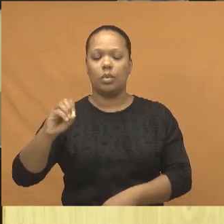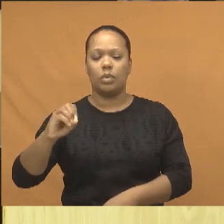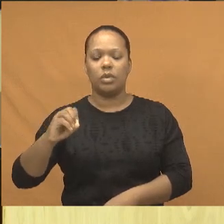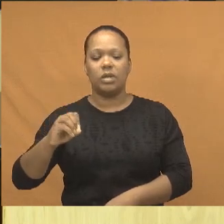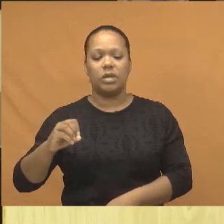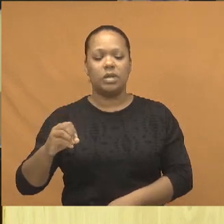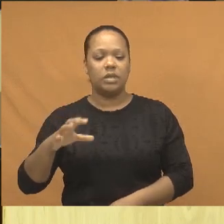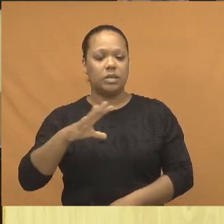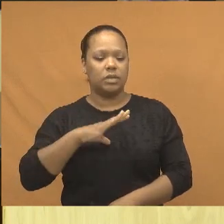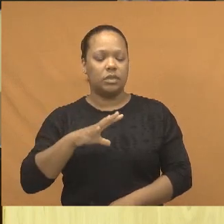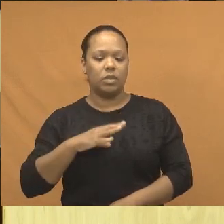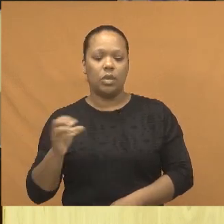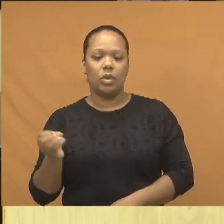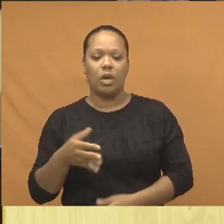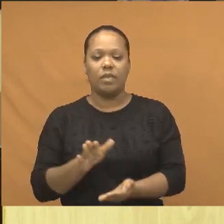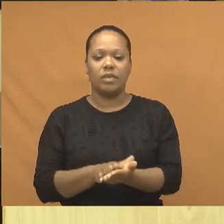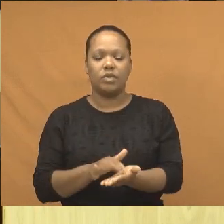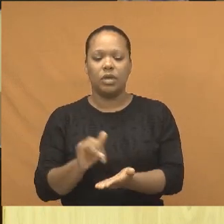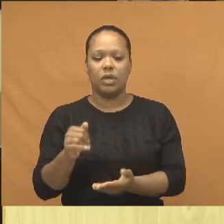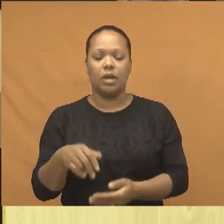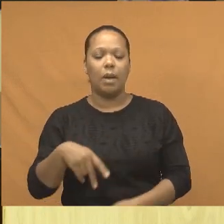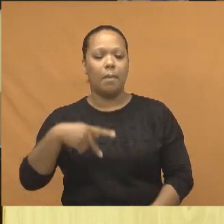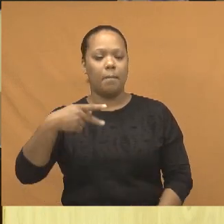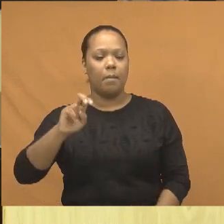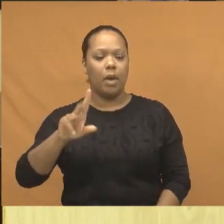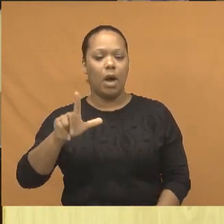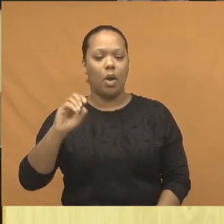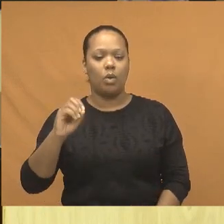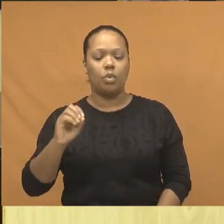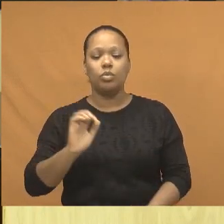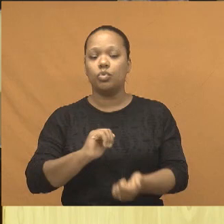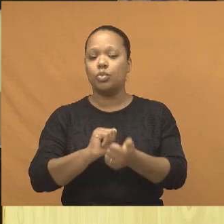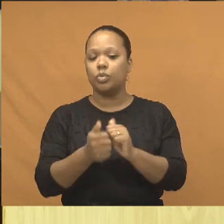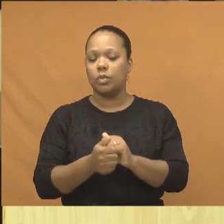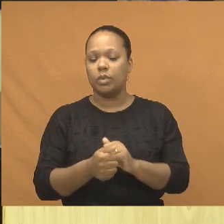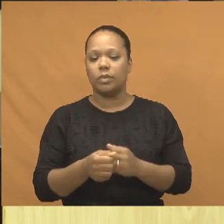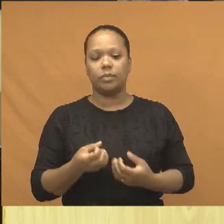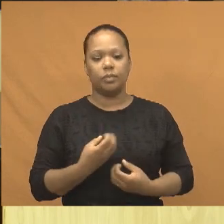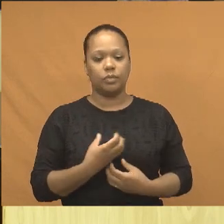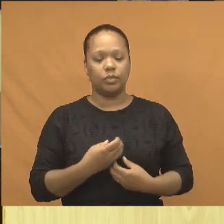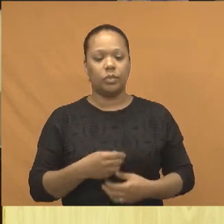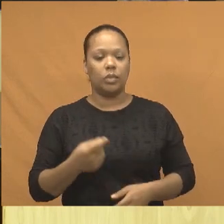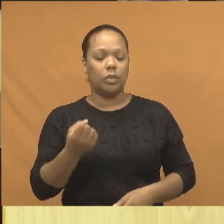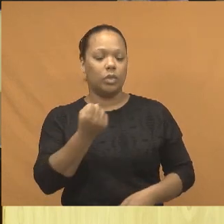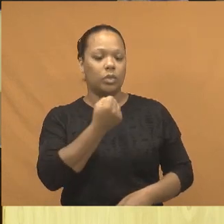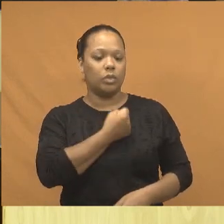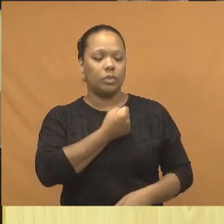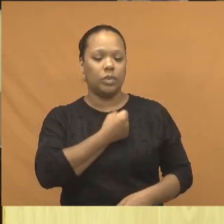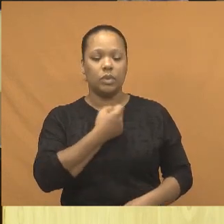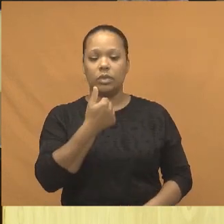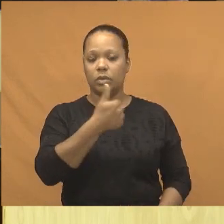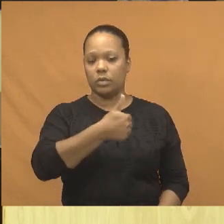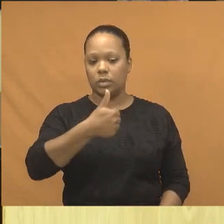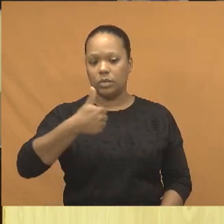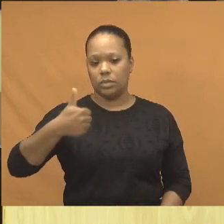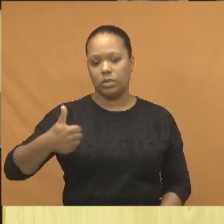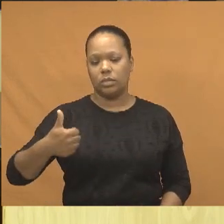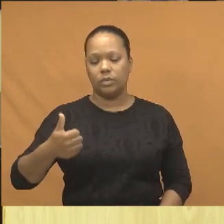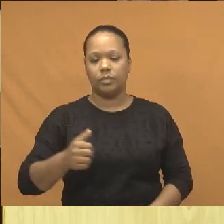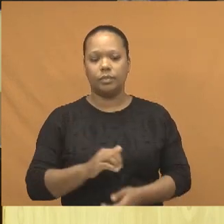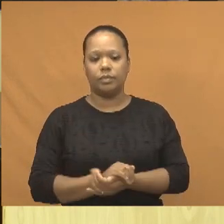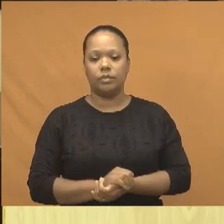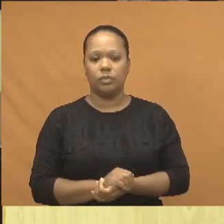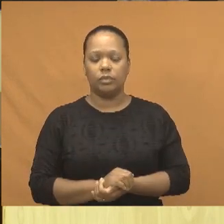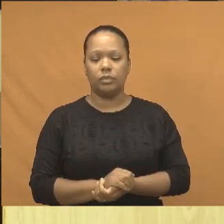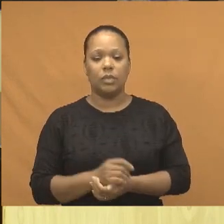Jacareí. Autoria, vereador Paulinho do Esporte. Pedido de informação número 111.